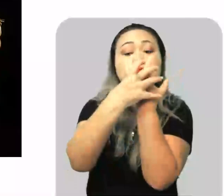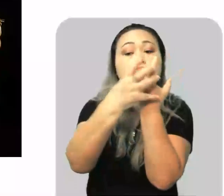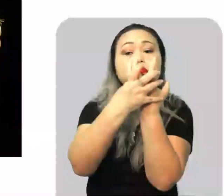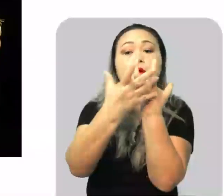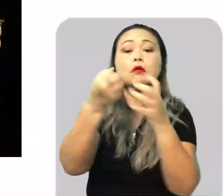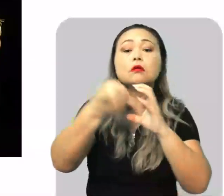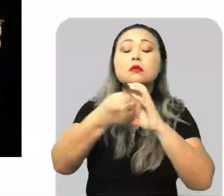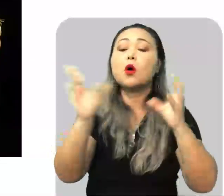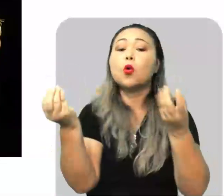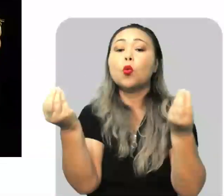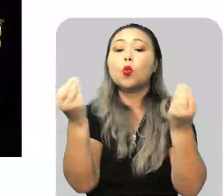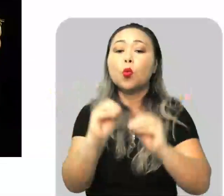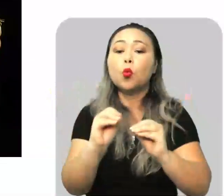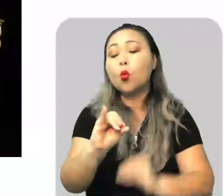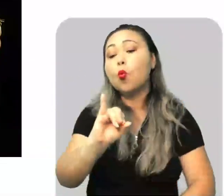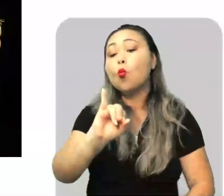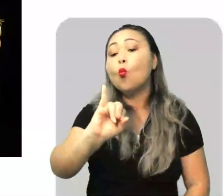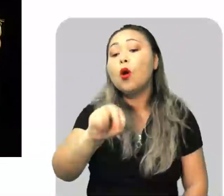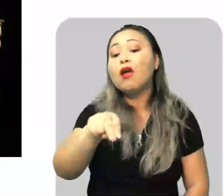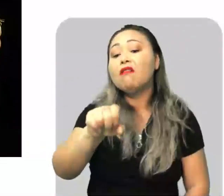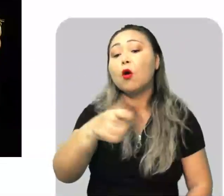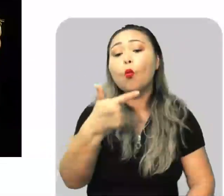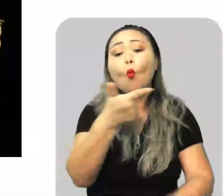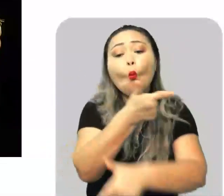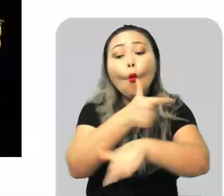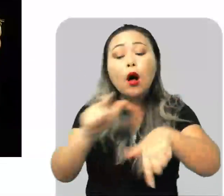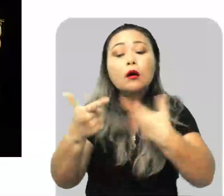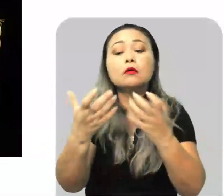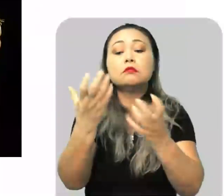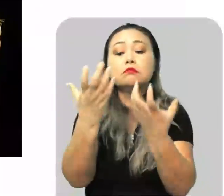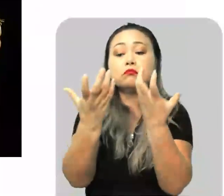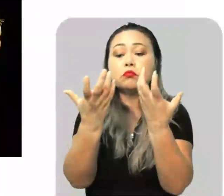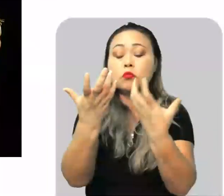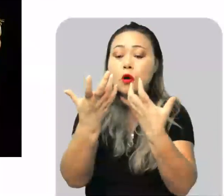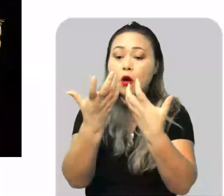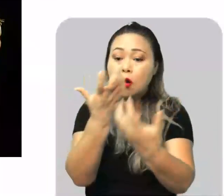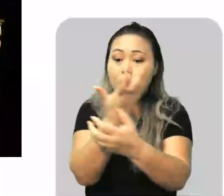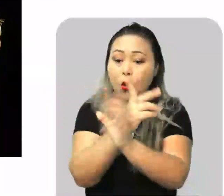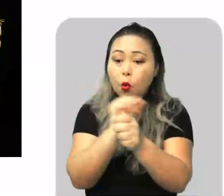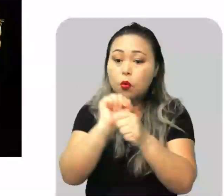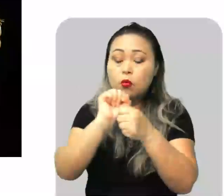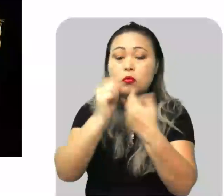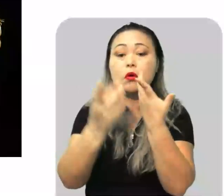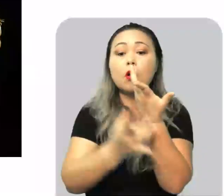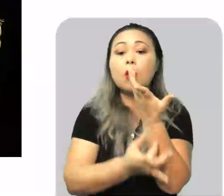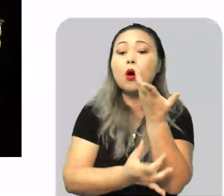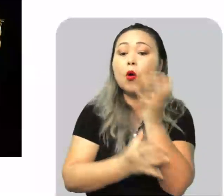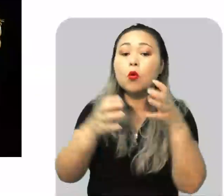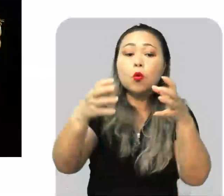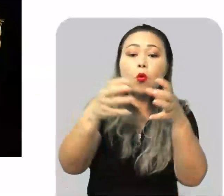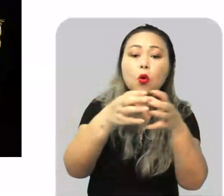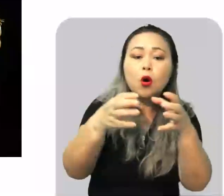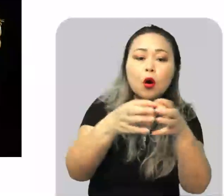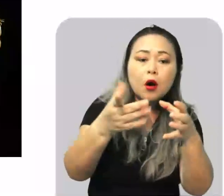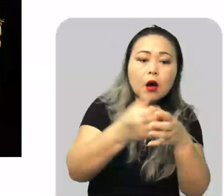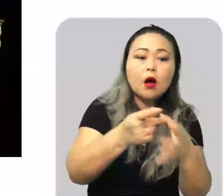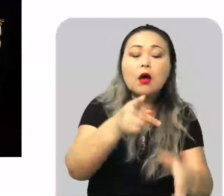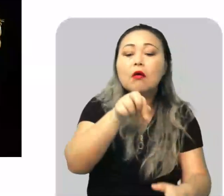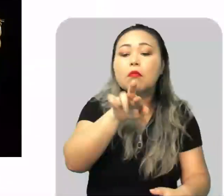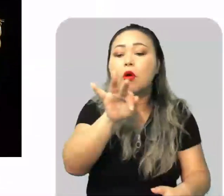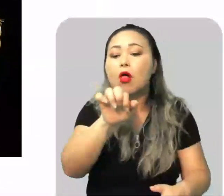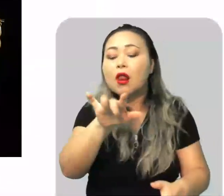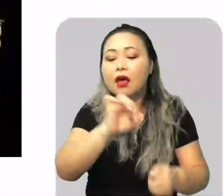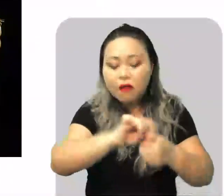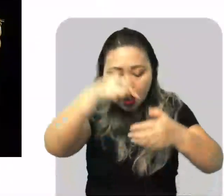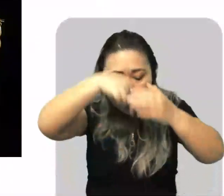são caracterizados como invertebrados. Eles são divididos no grupo dos poríferos, lembram as esponjas